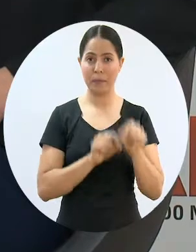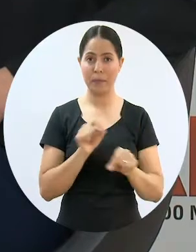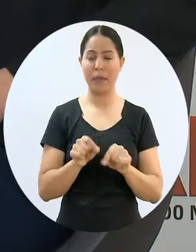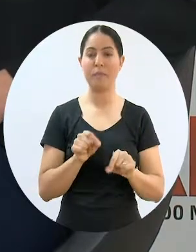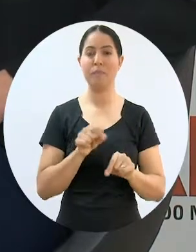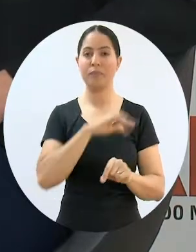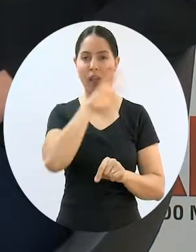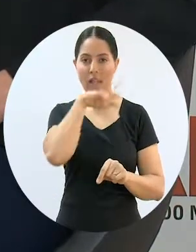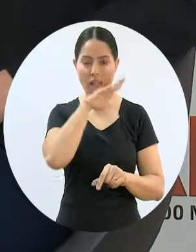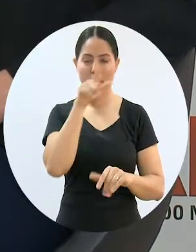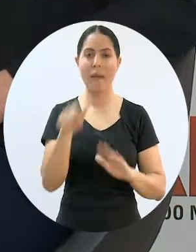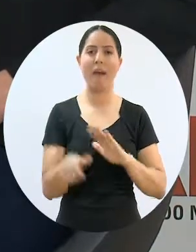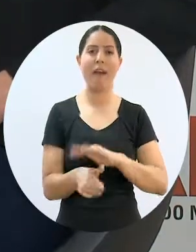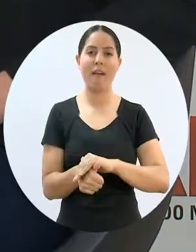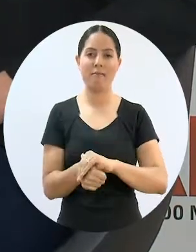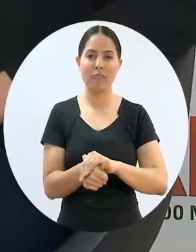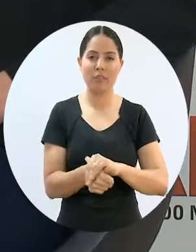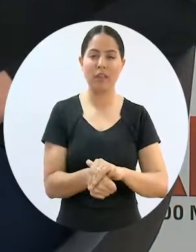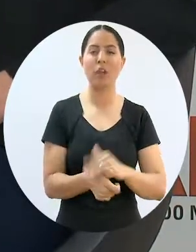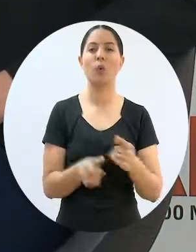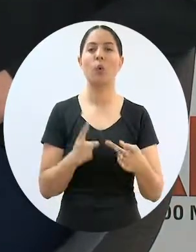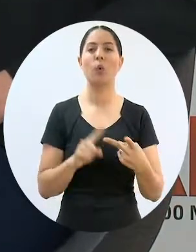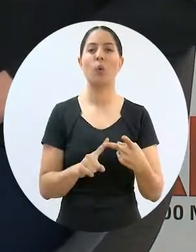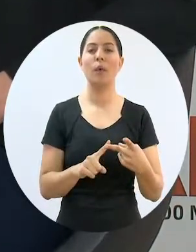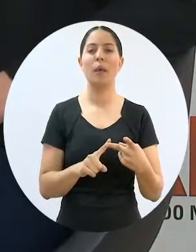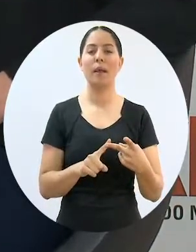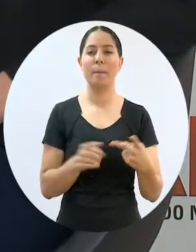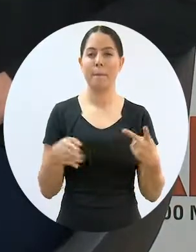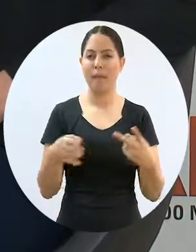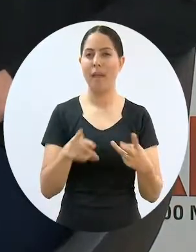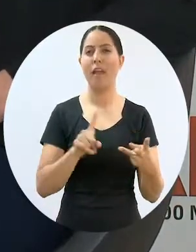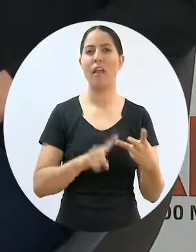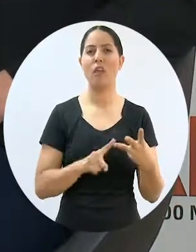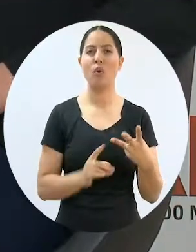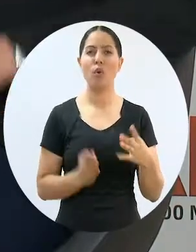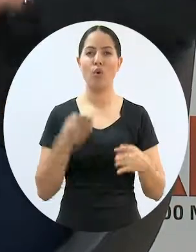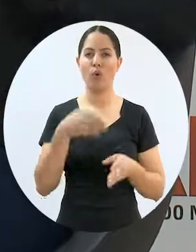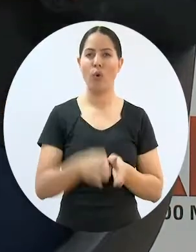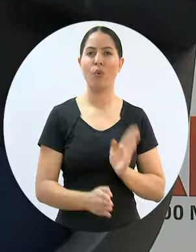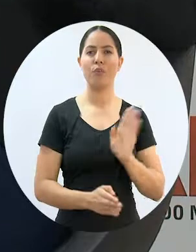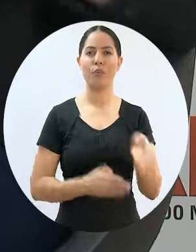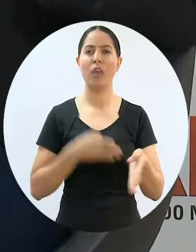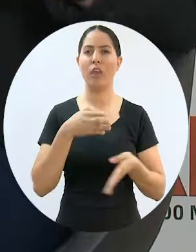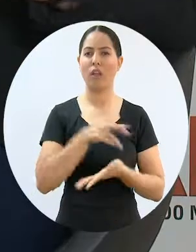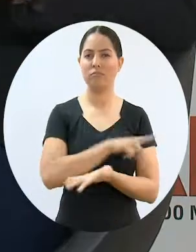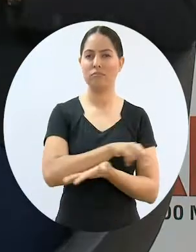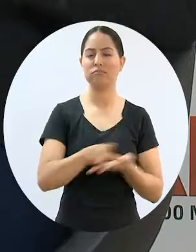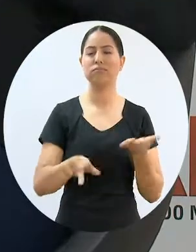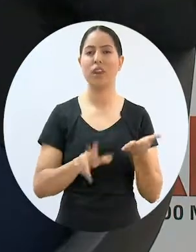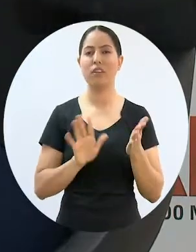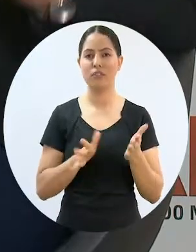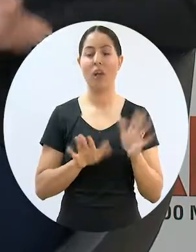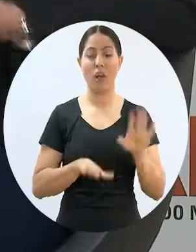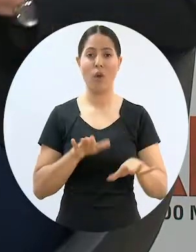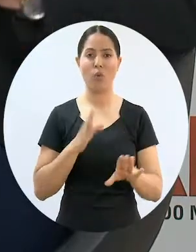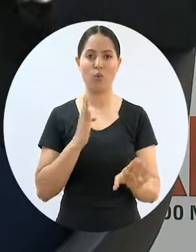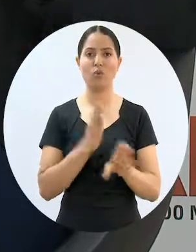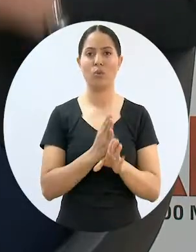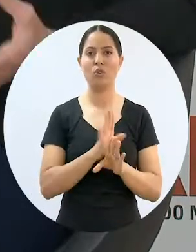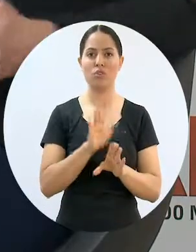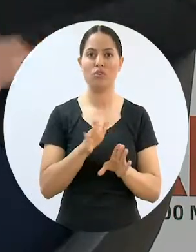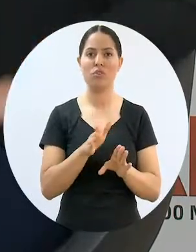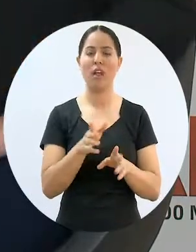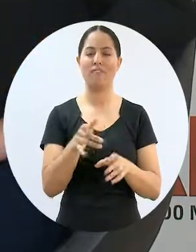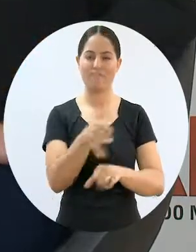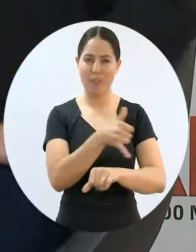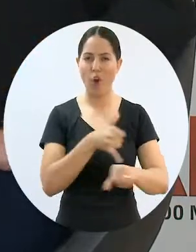animais, tartarugas, peixes, golfinhos, que alguns já estão sendo encontrados oleados.